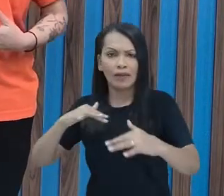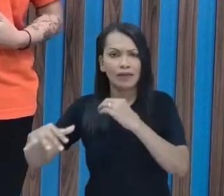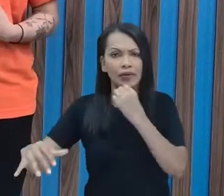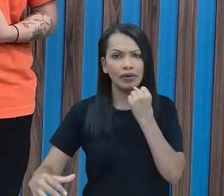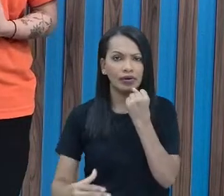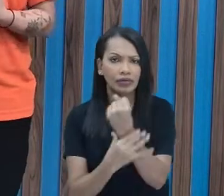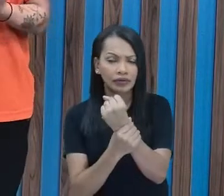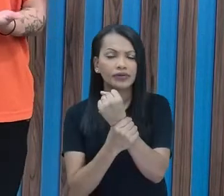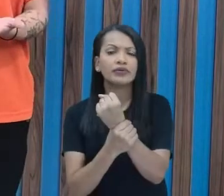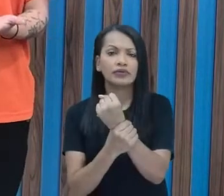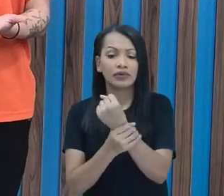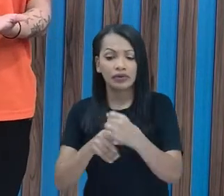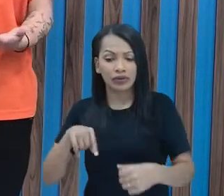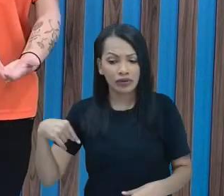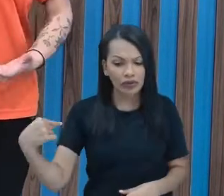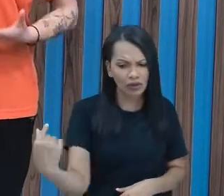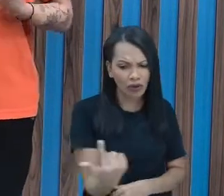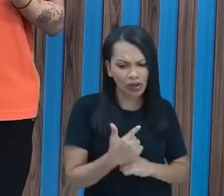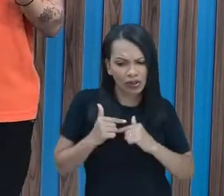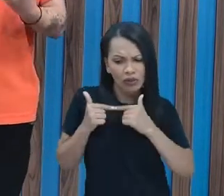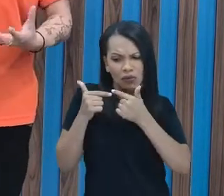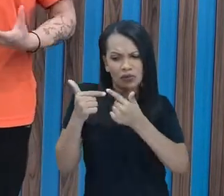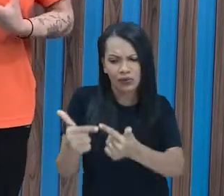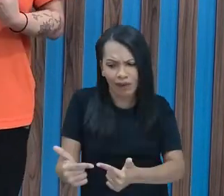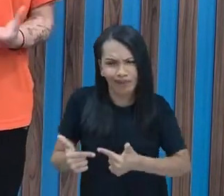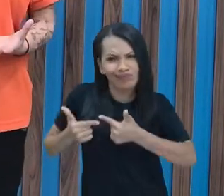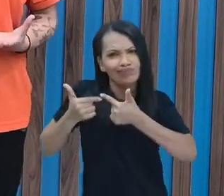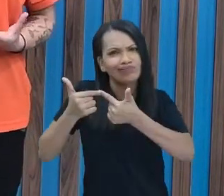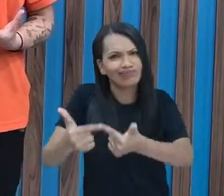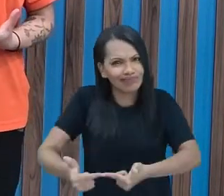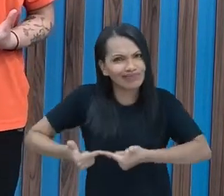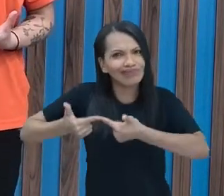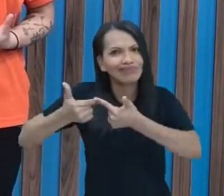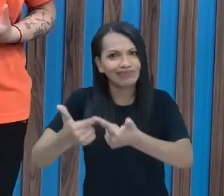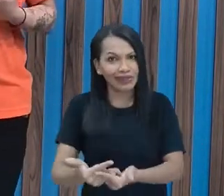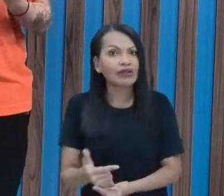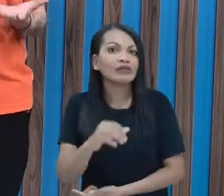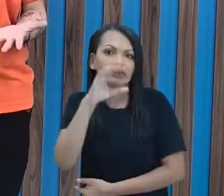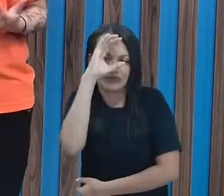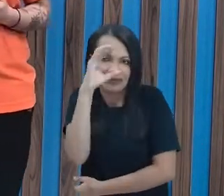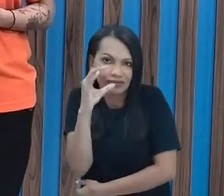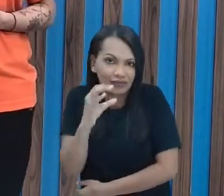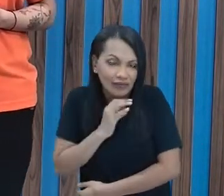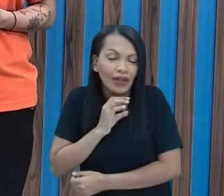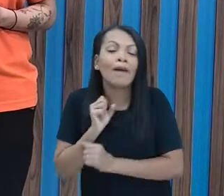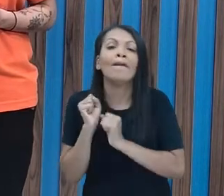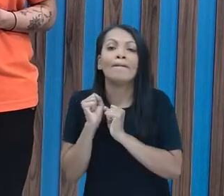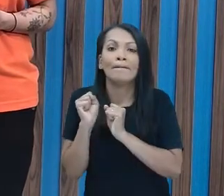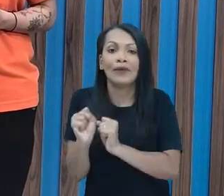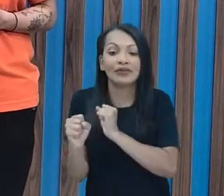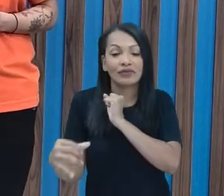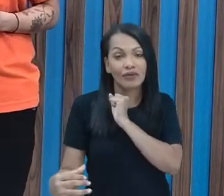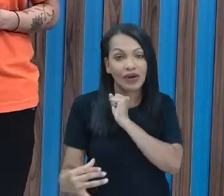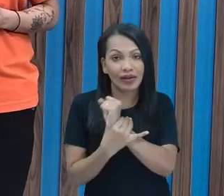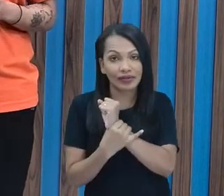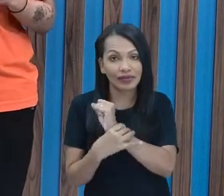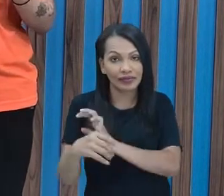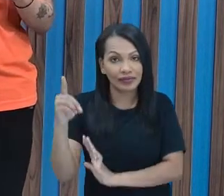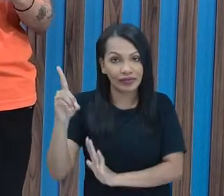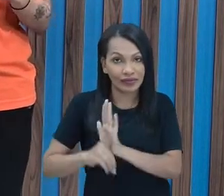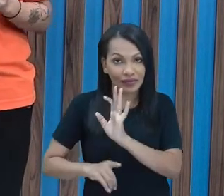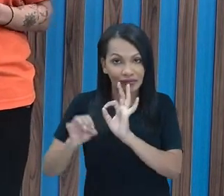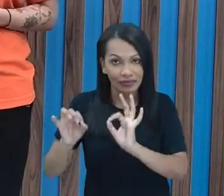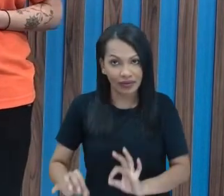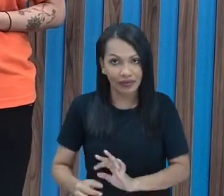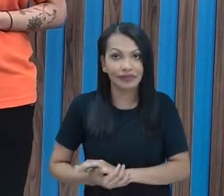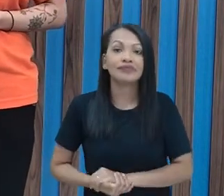né, através de nós, lutando ali no exercício da cidadania para que pudesse garanti-los, certo? Então